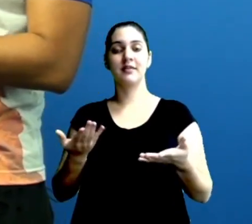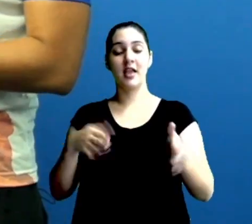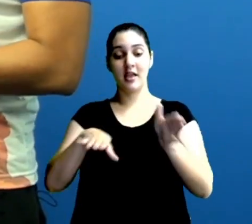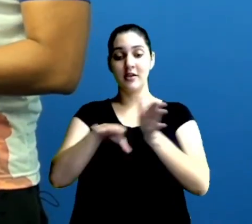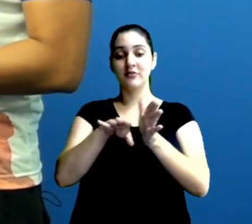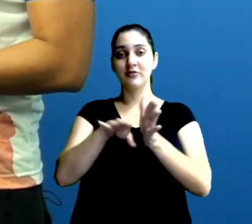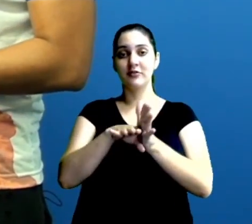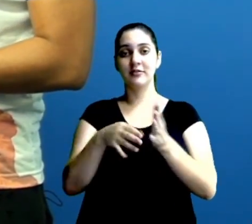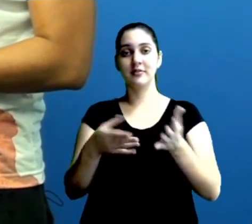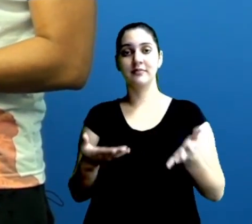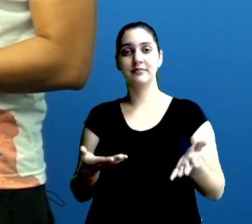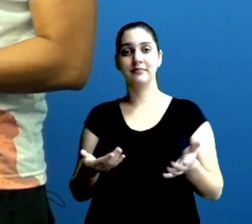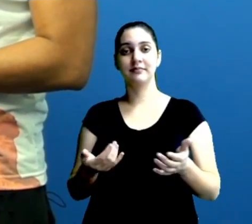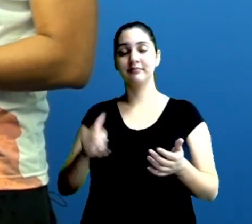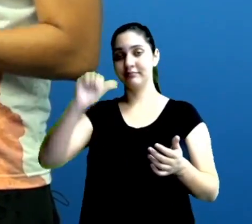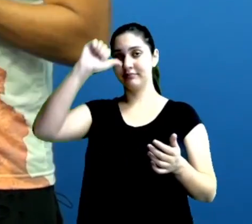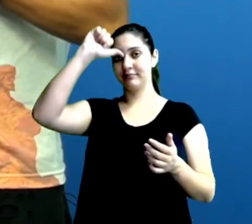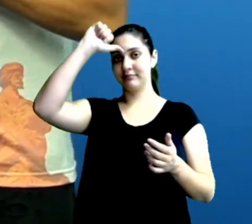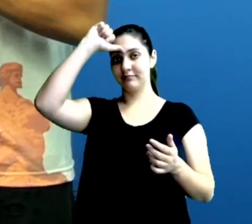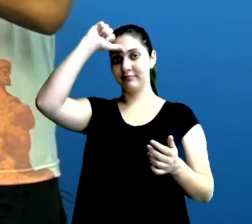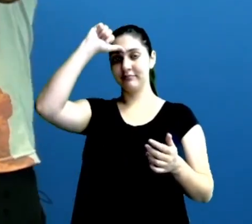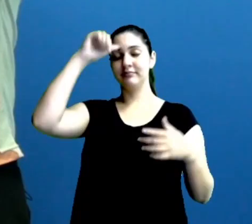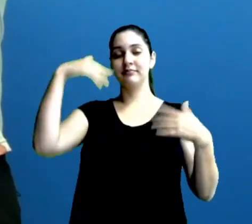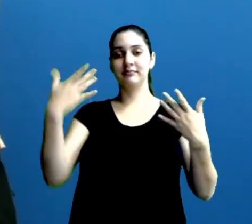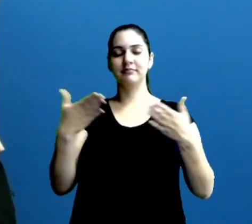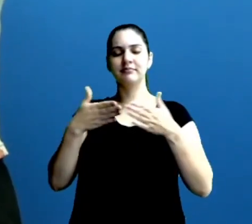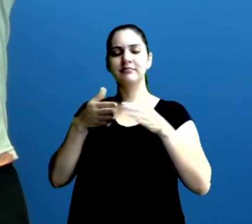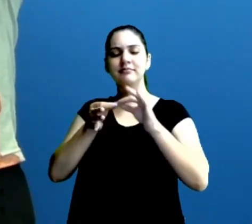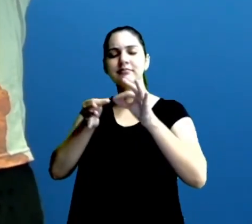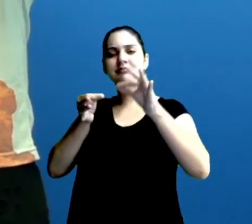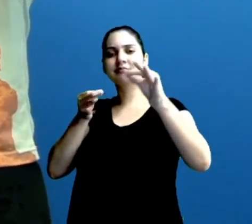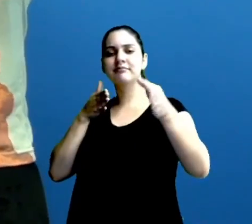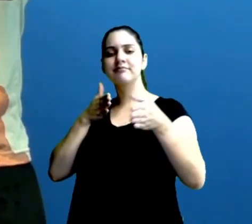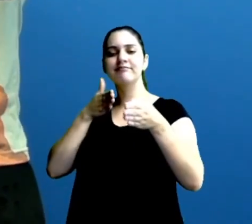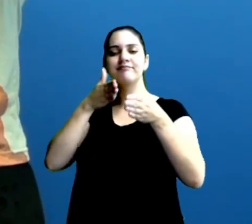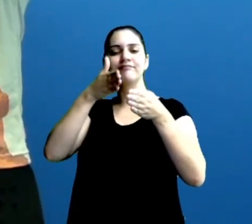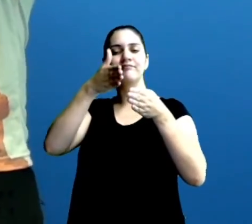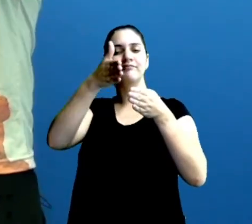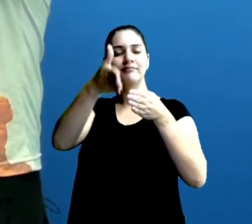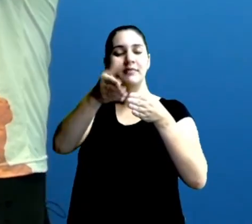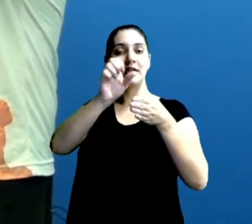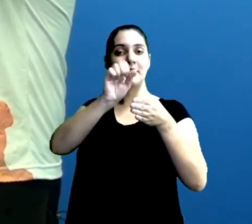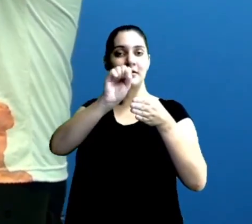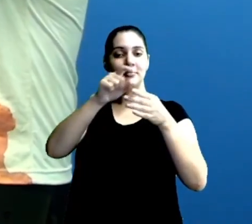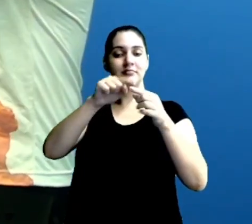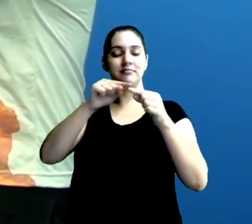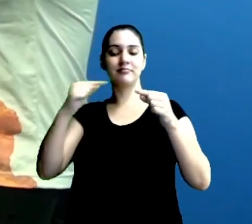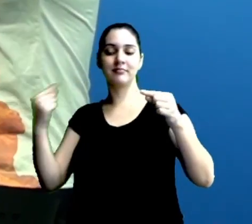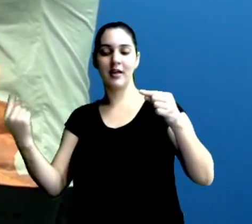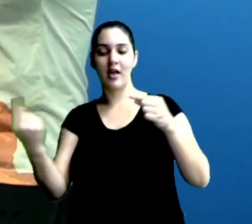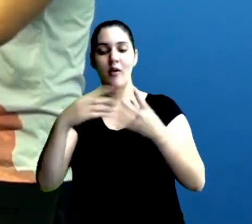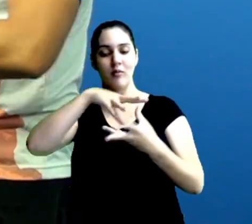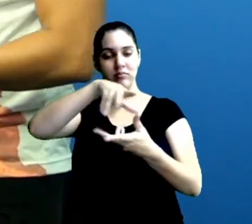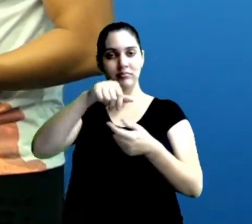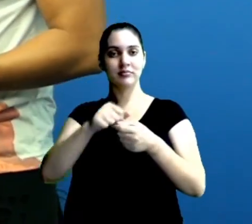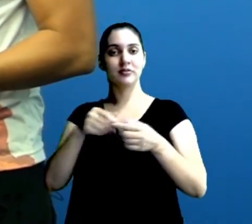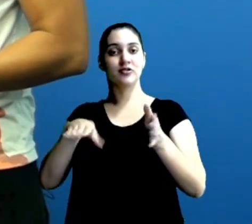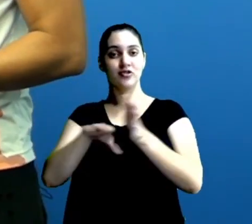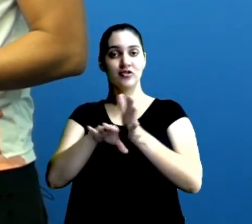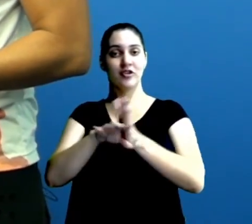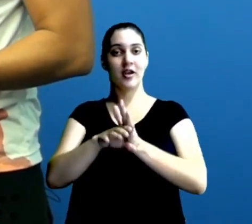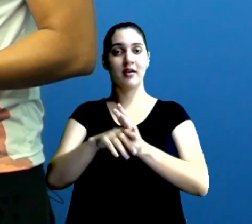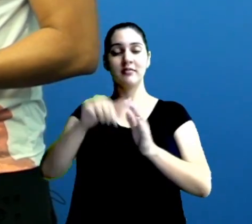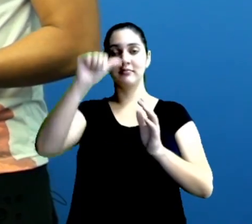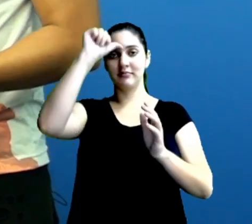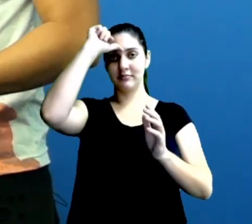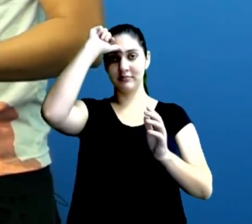ia chegar na Índia. Indo direto, se a Terra é redonda, eles iam fazer a volta e chegariam à